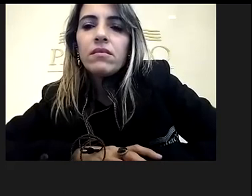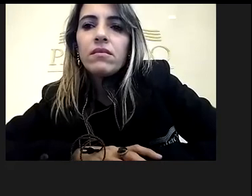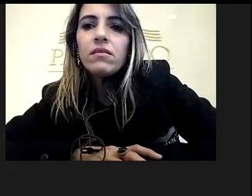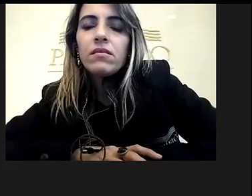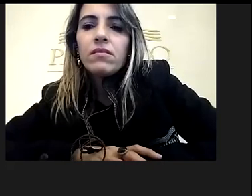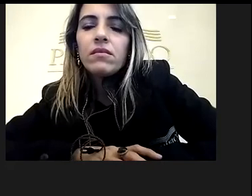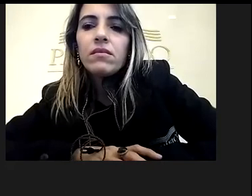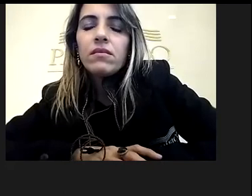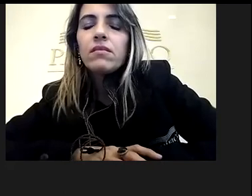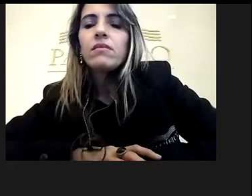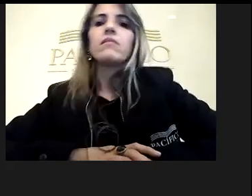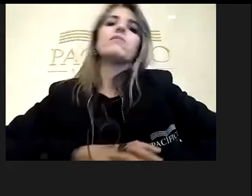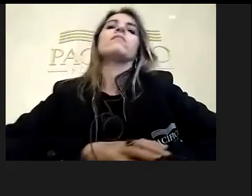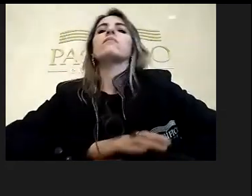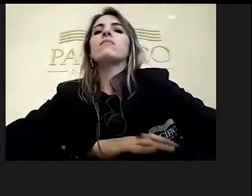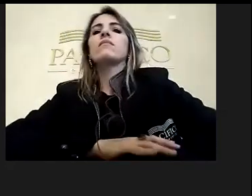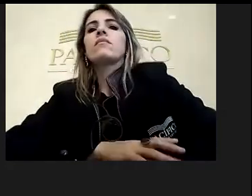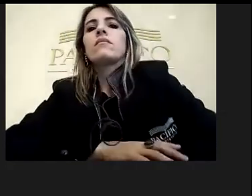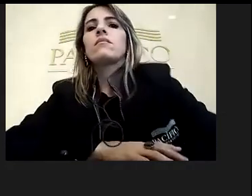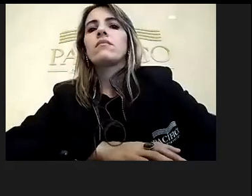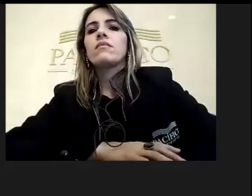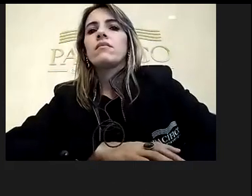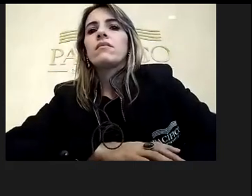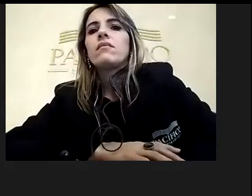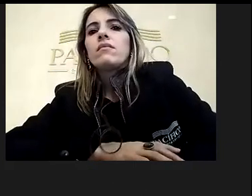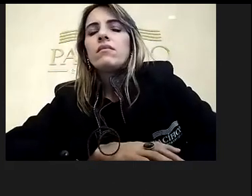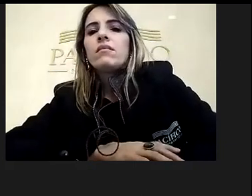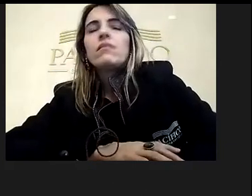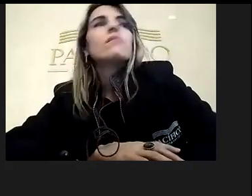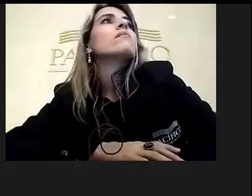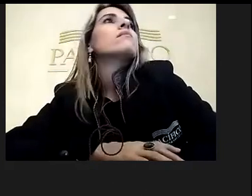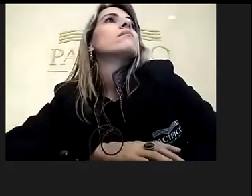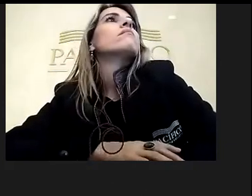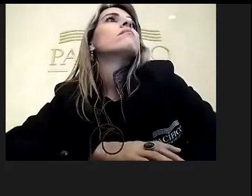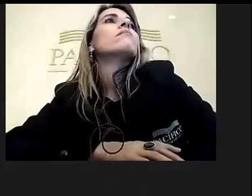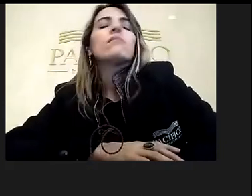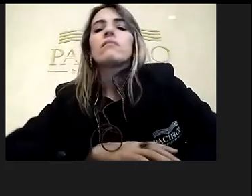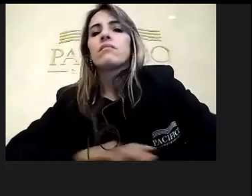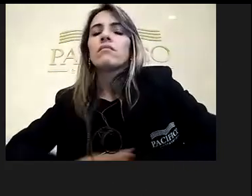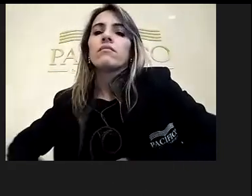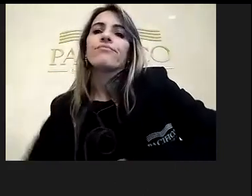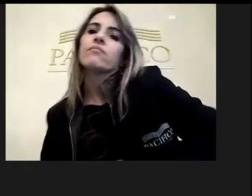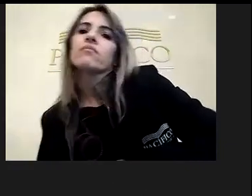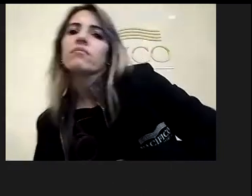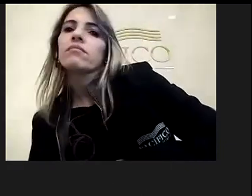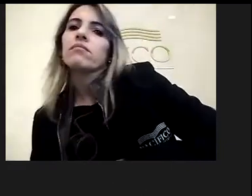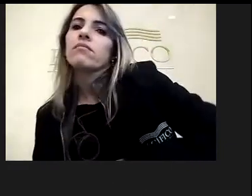mãe. E tinha uma casa de prostituição, uma zona, perto da casa